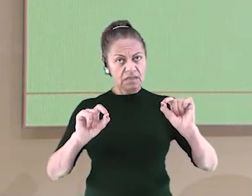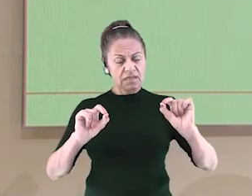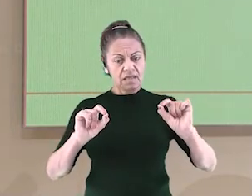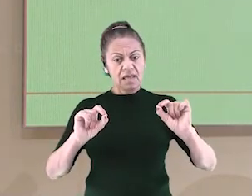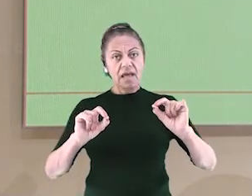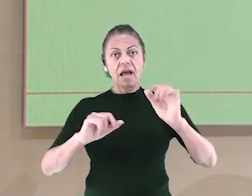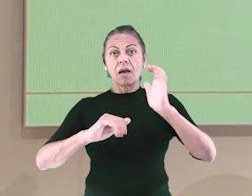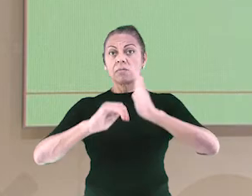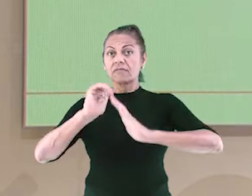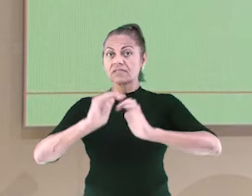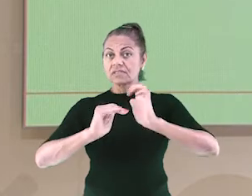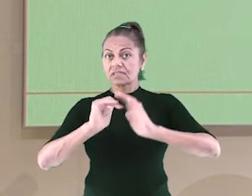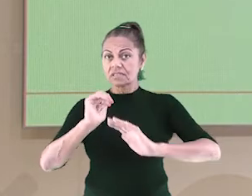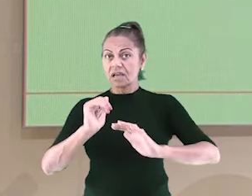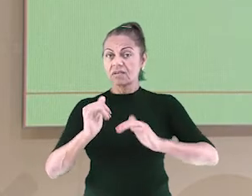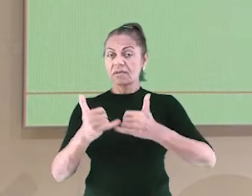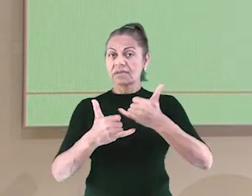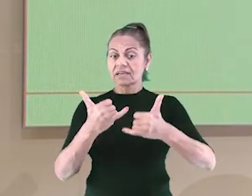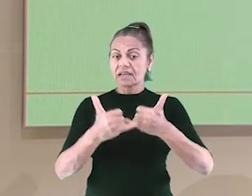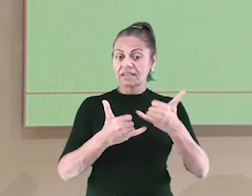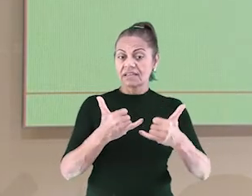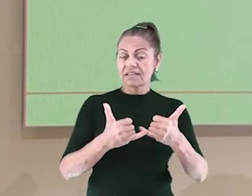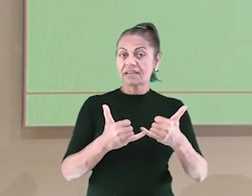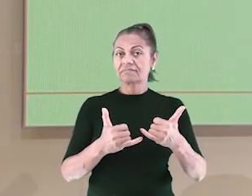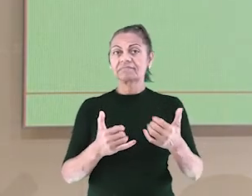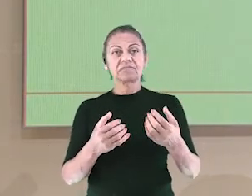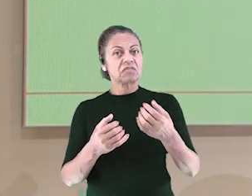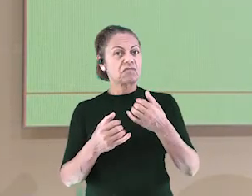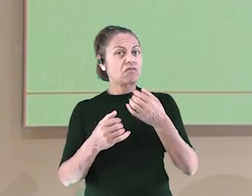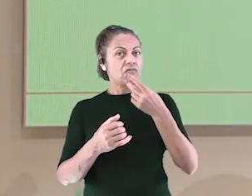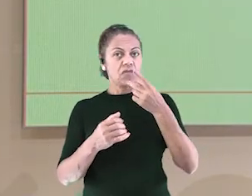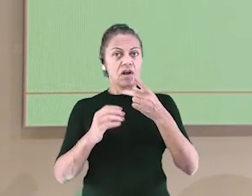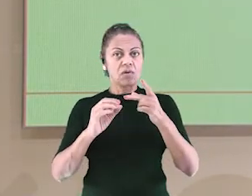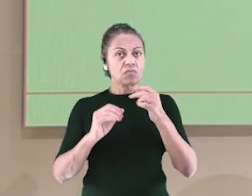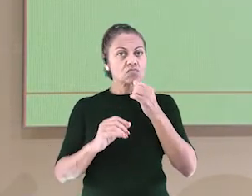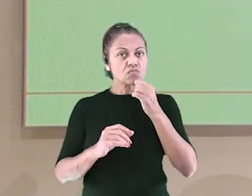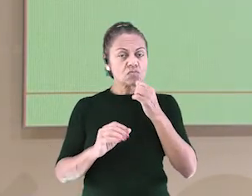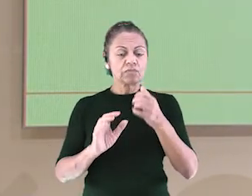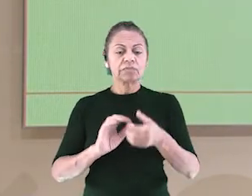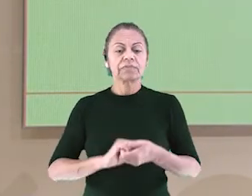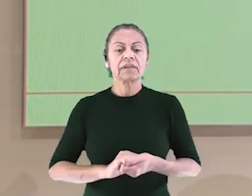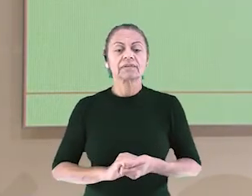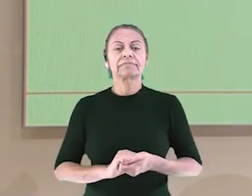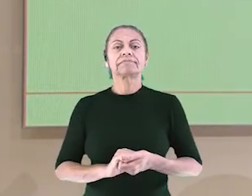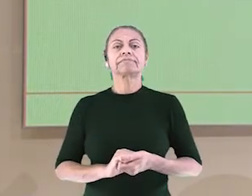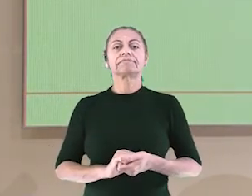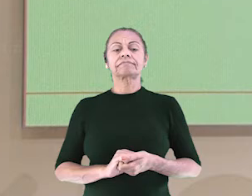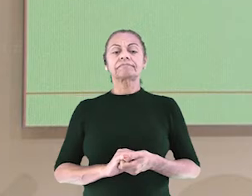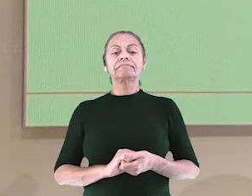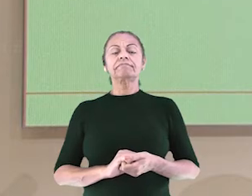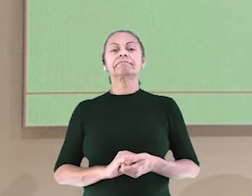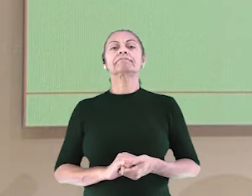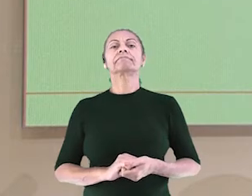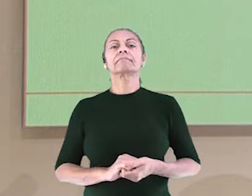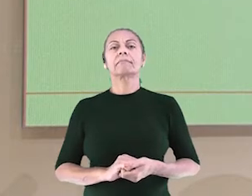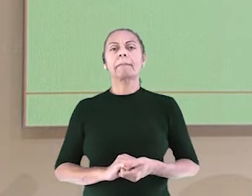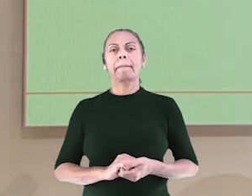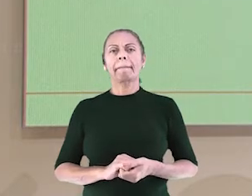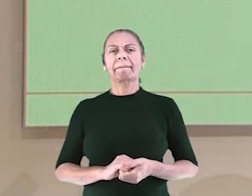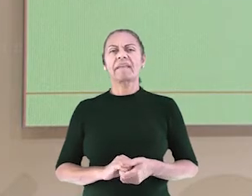se você adivinha quais são. E eu preciso avisar que nem todas as profissões da brincadeira eu já